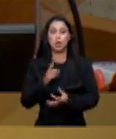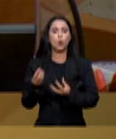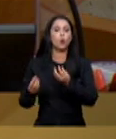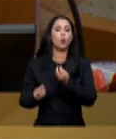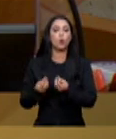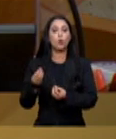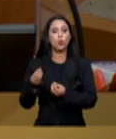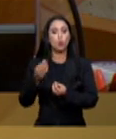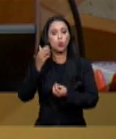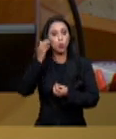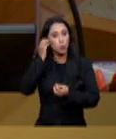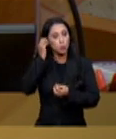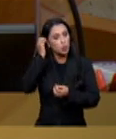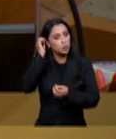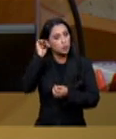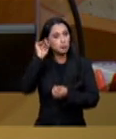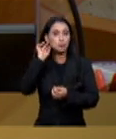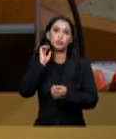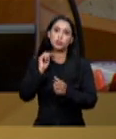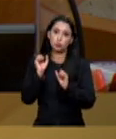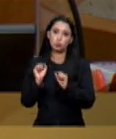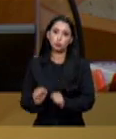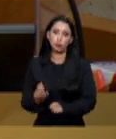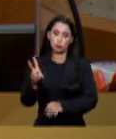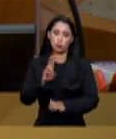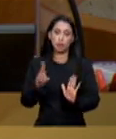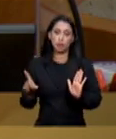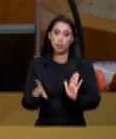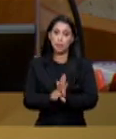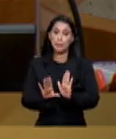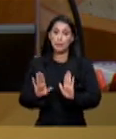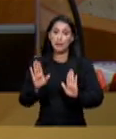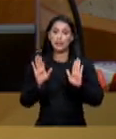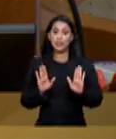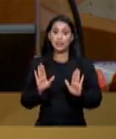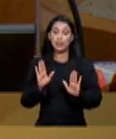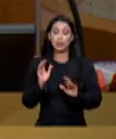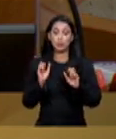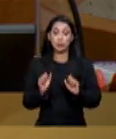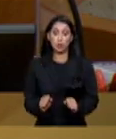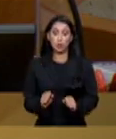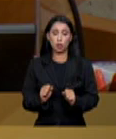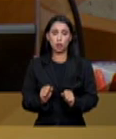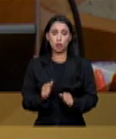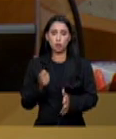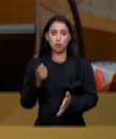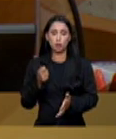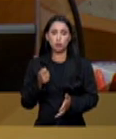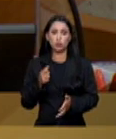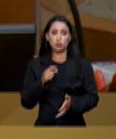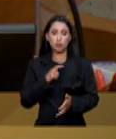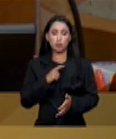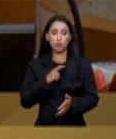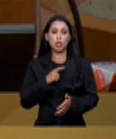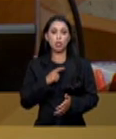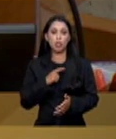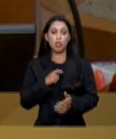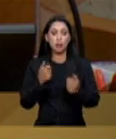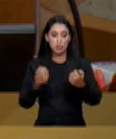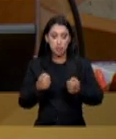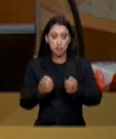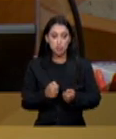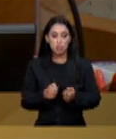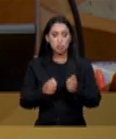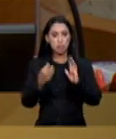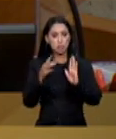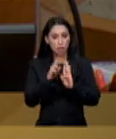como matá-la, como dizendo, eu posso aplicar a lei, mas ela pode ser, eu posso exigir determinados procedimentos, que é o debate que